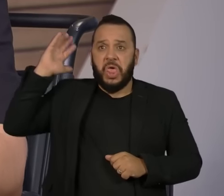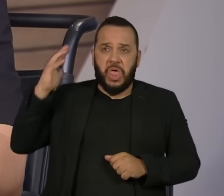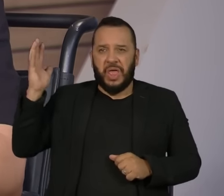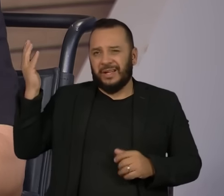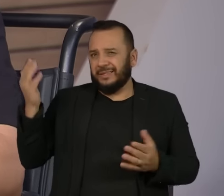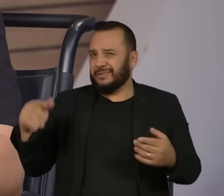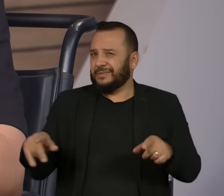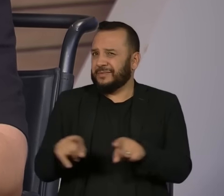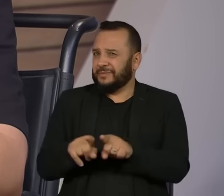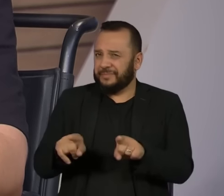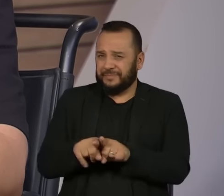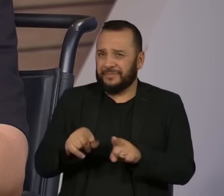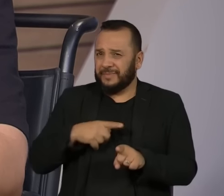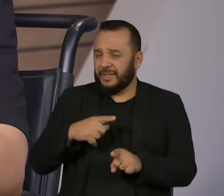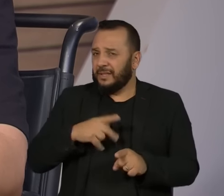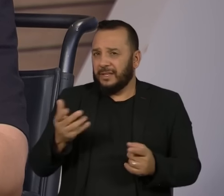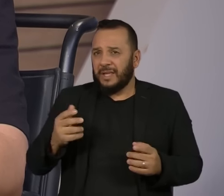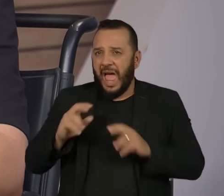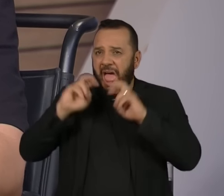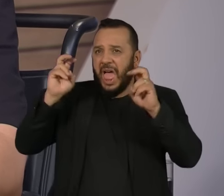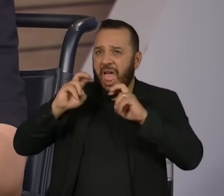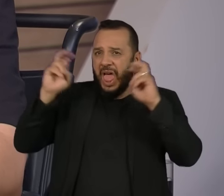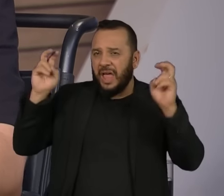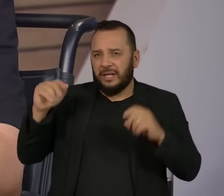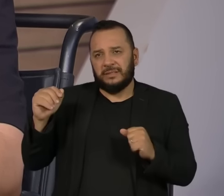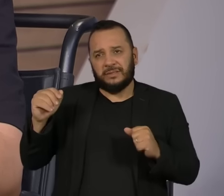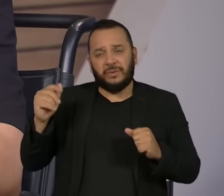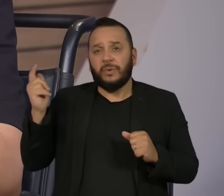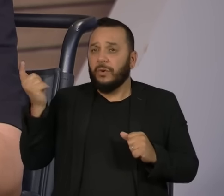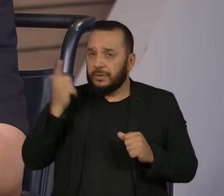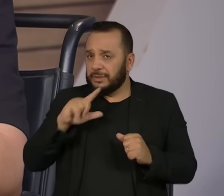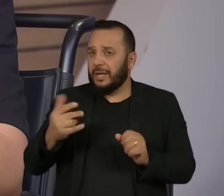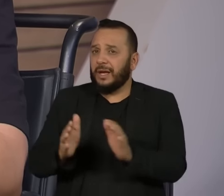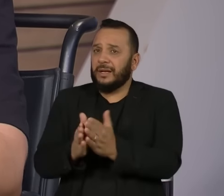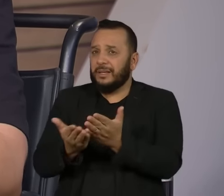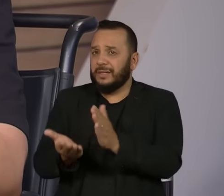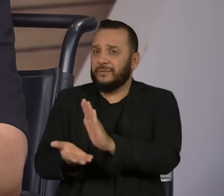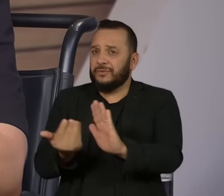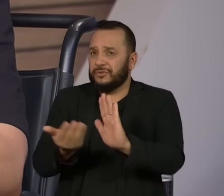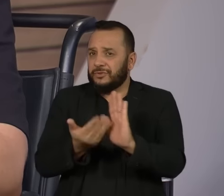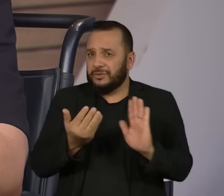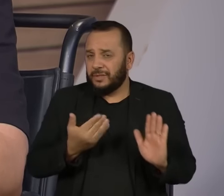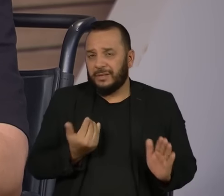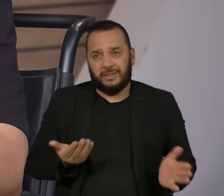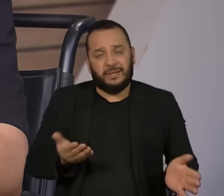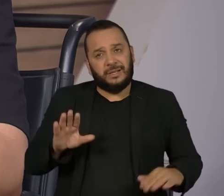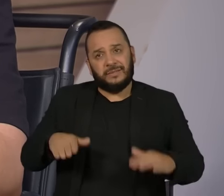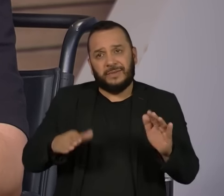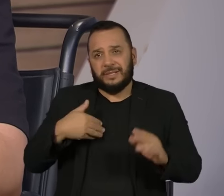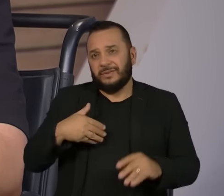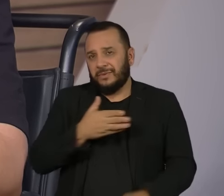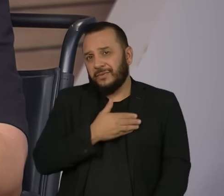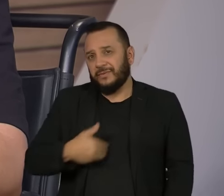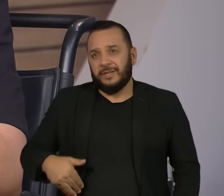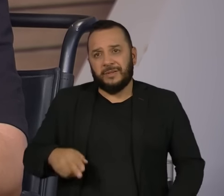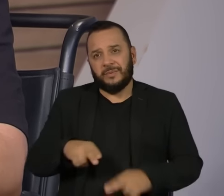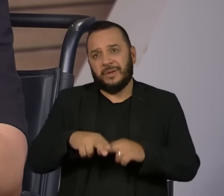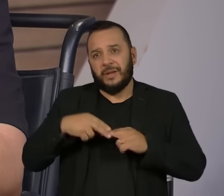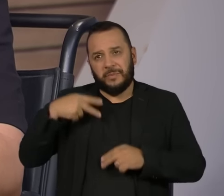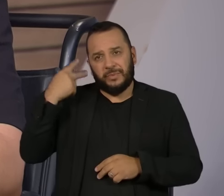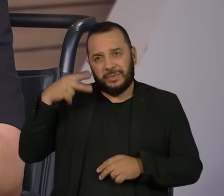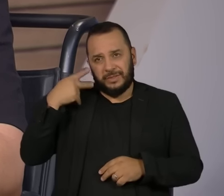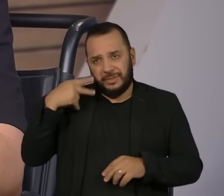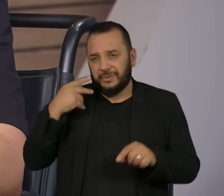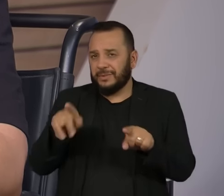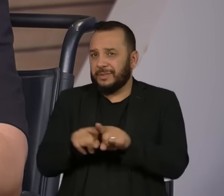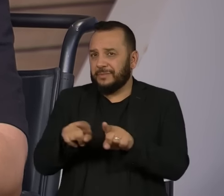intensa acaba gerando algum tipo de sucesso em que as autoridades talvez por razões políticas e muito provavelmente também